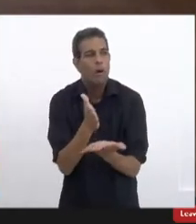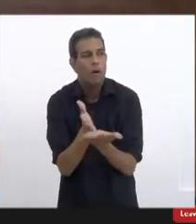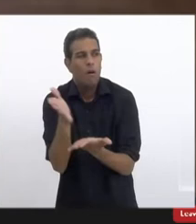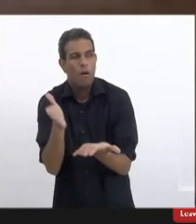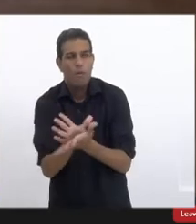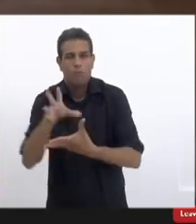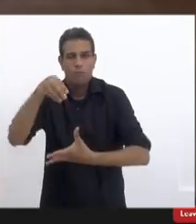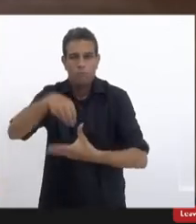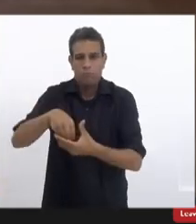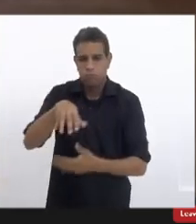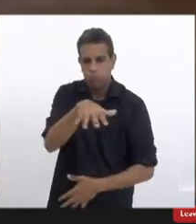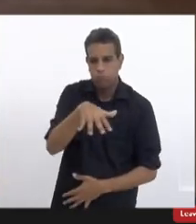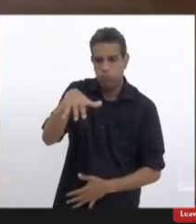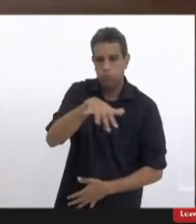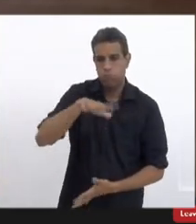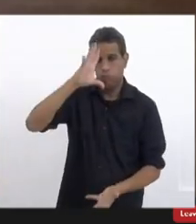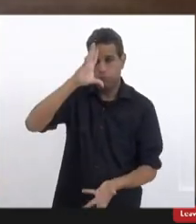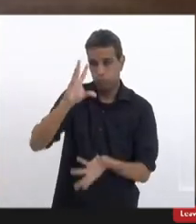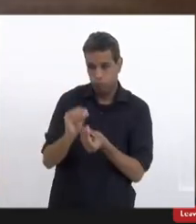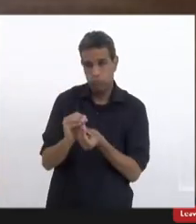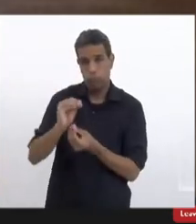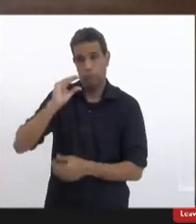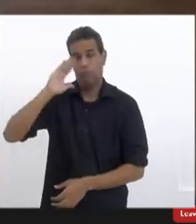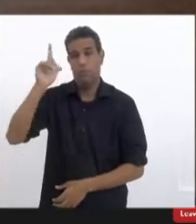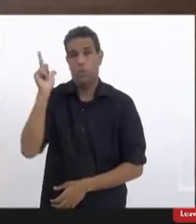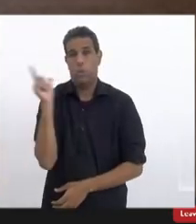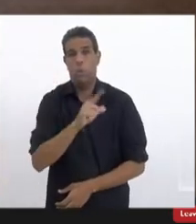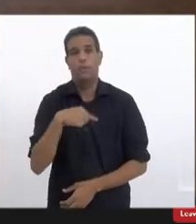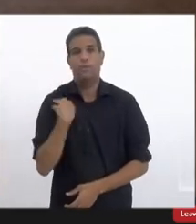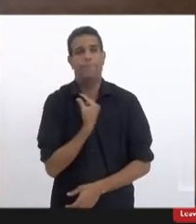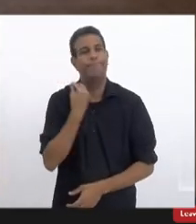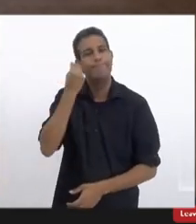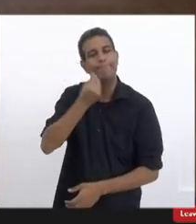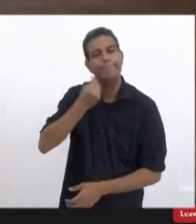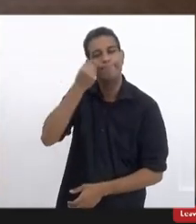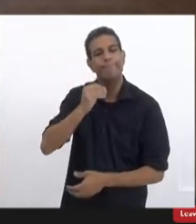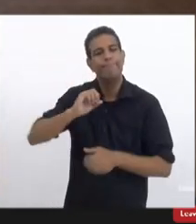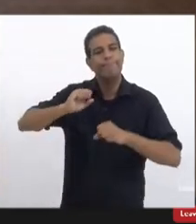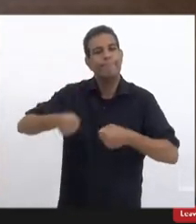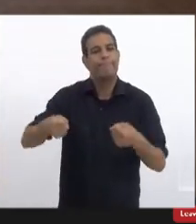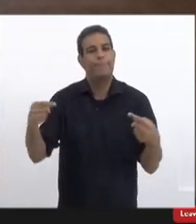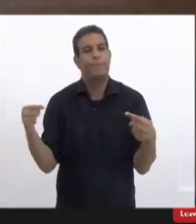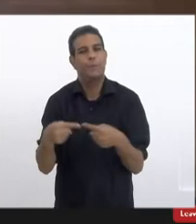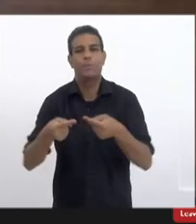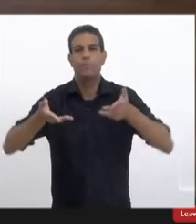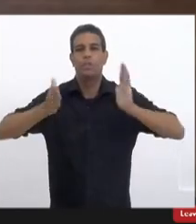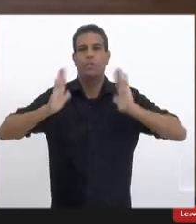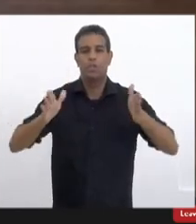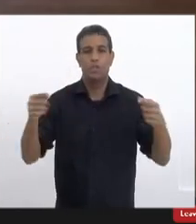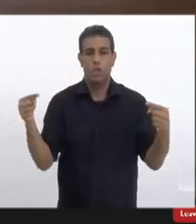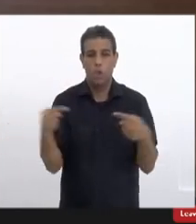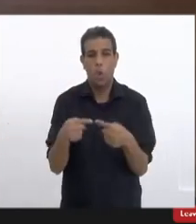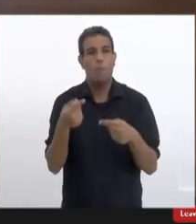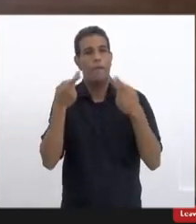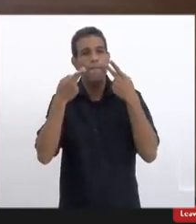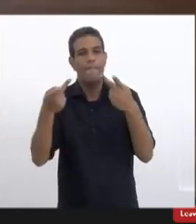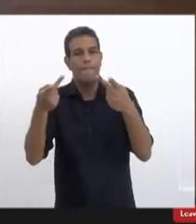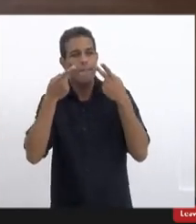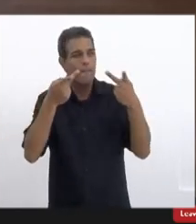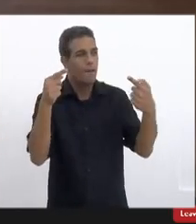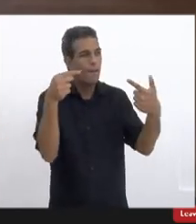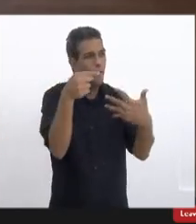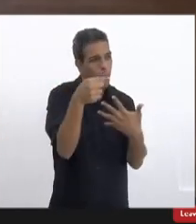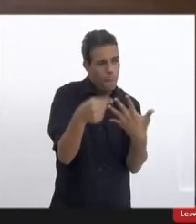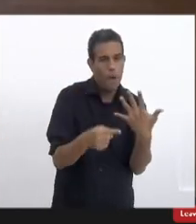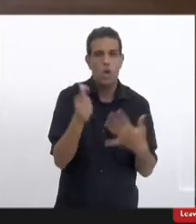comunidades terapêuticas elas precisam atender. E a experiência de defensoria pública, eu mesma, antes da pandemia, visitei pessoalmente